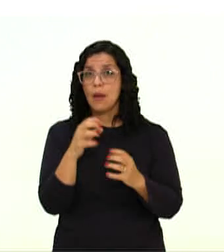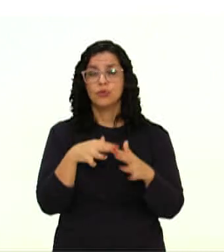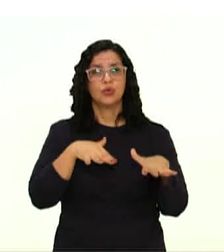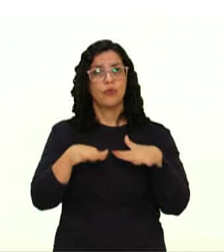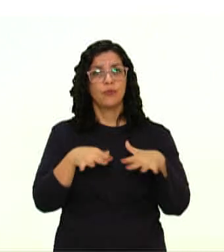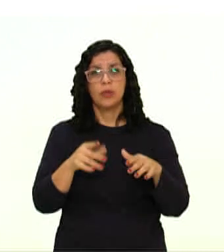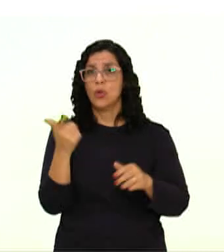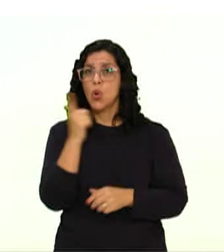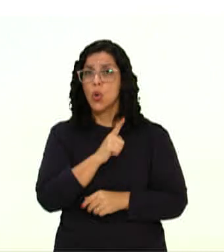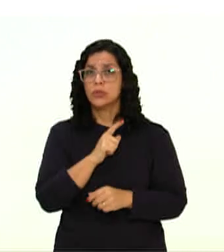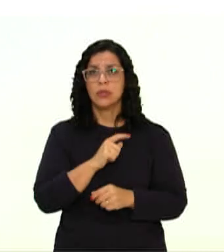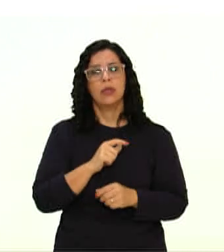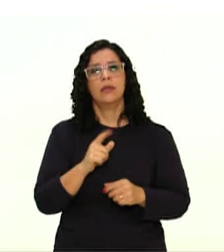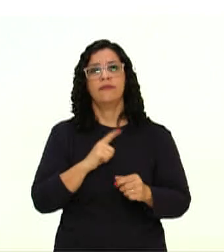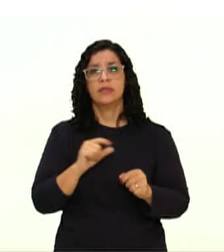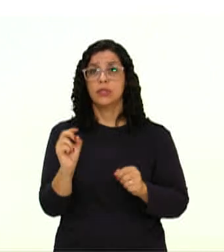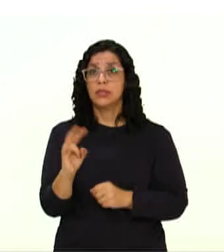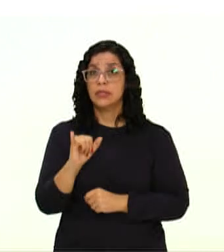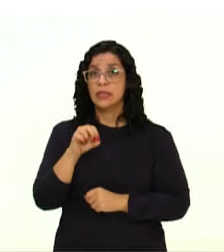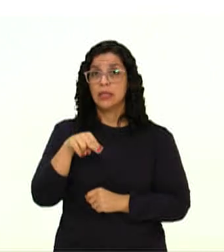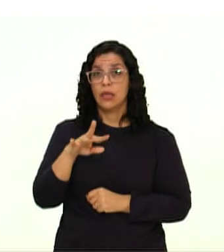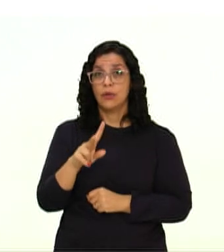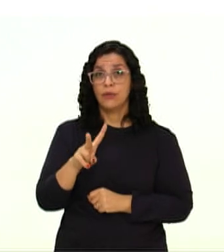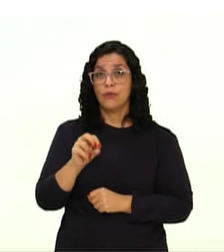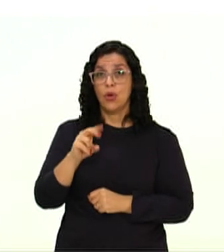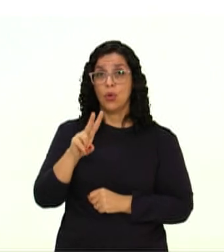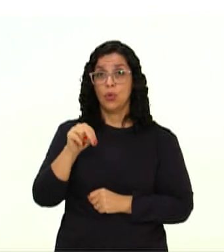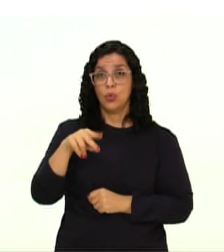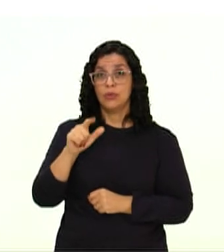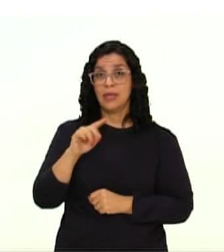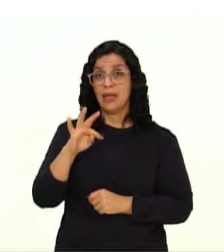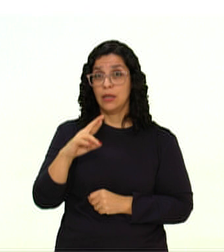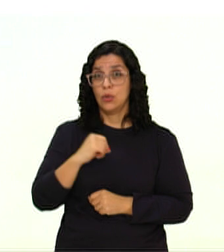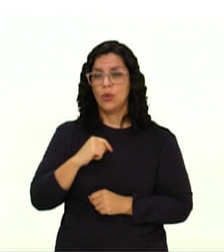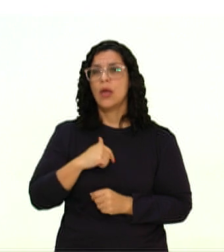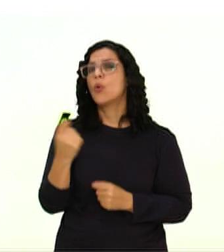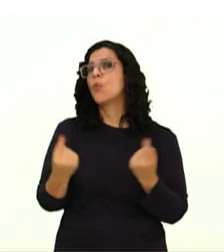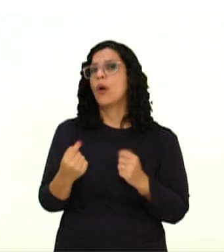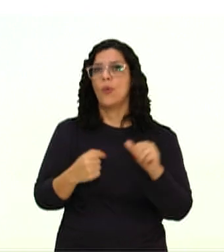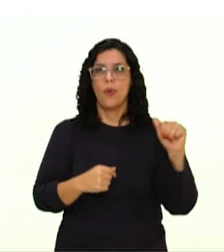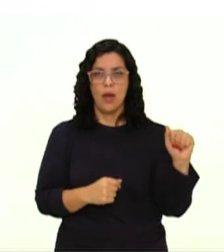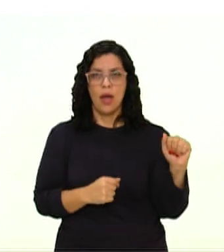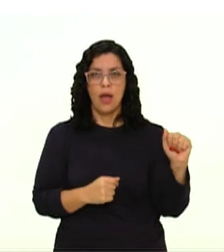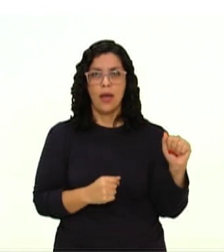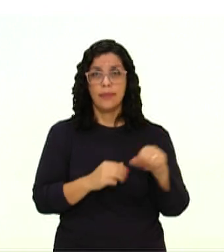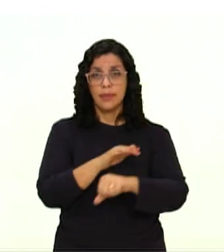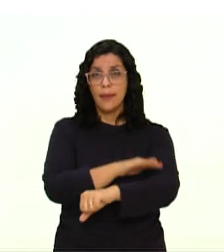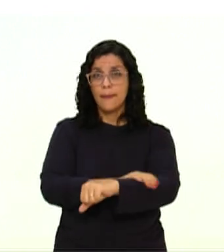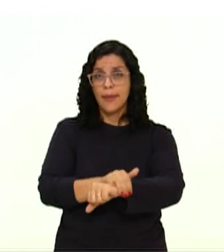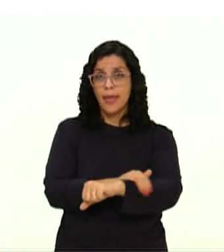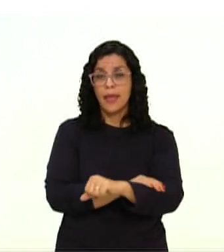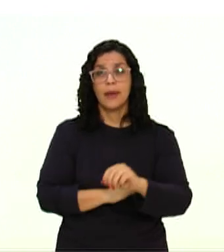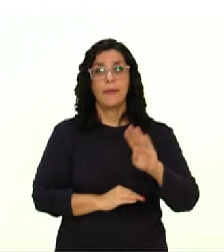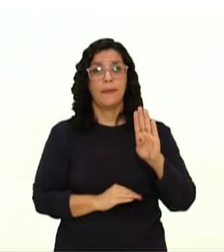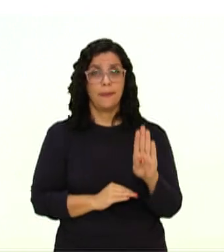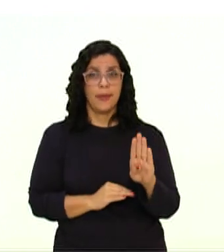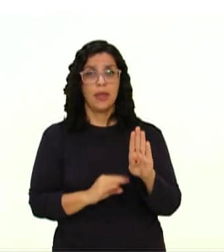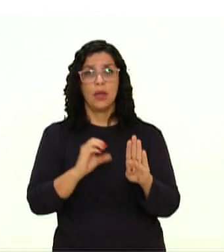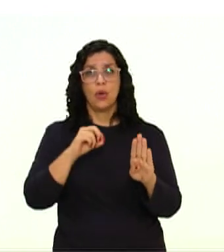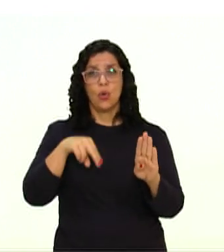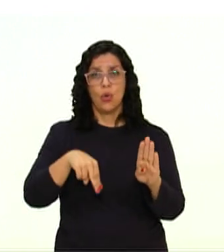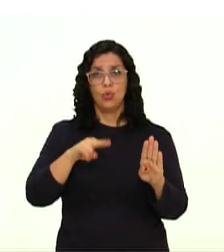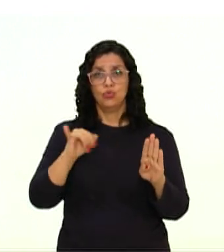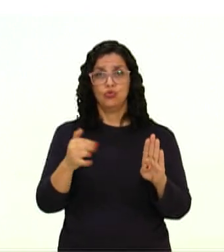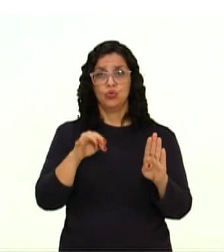e involuntárias. Essa descrição é do tecido. Letra A, epitelial. Letra B,